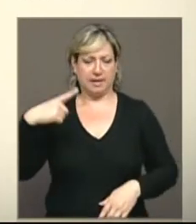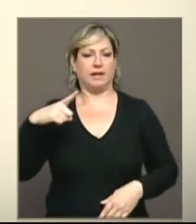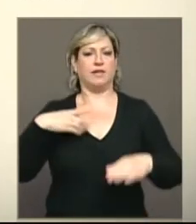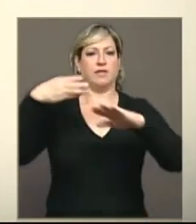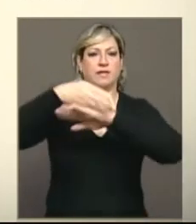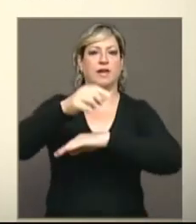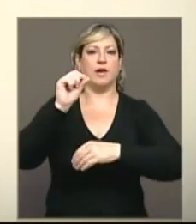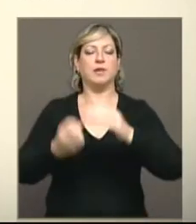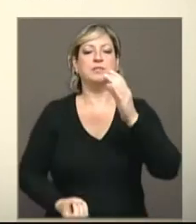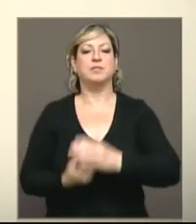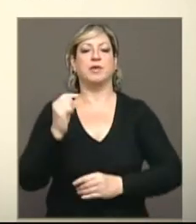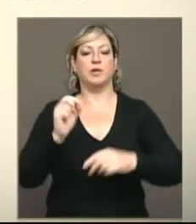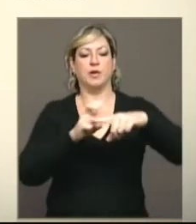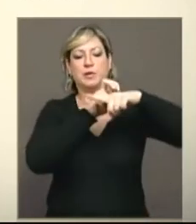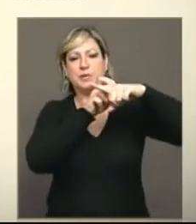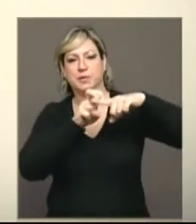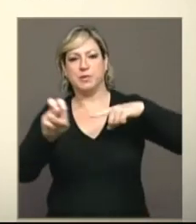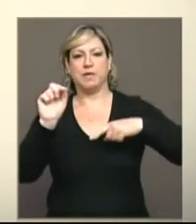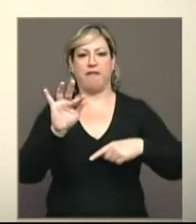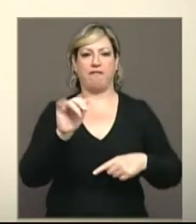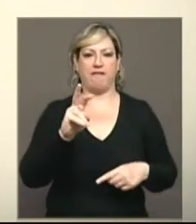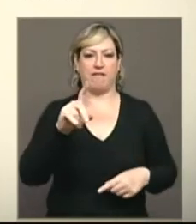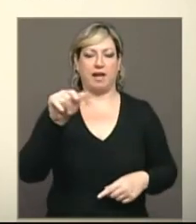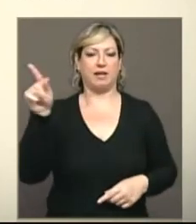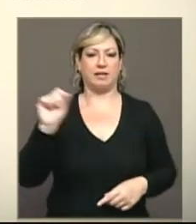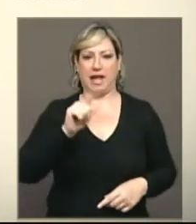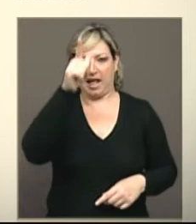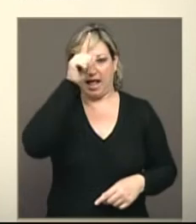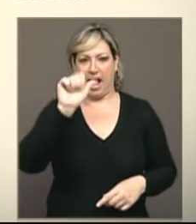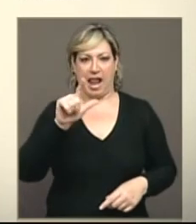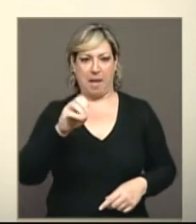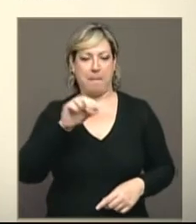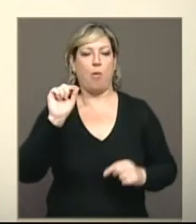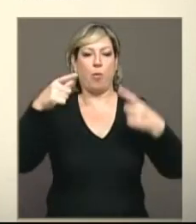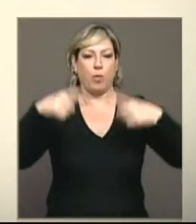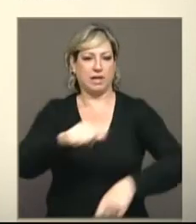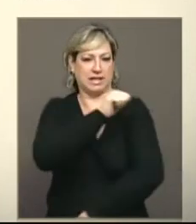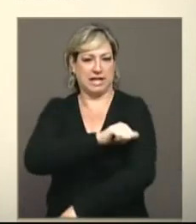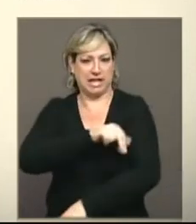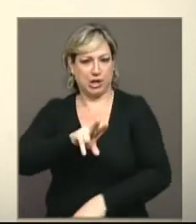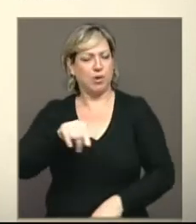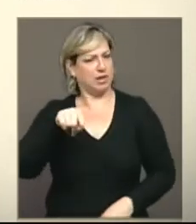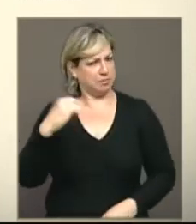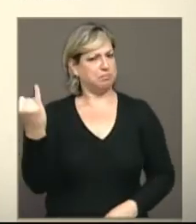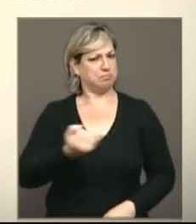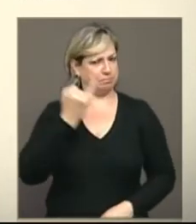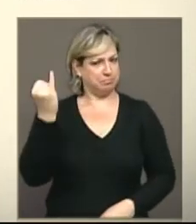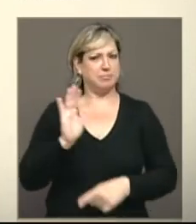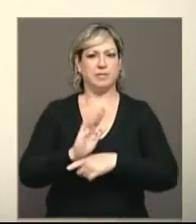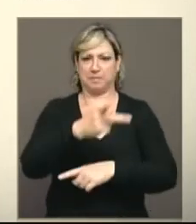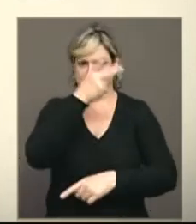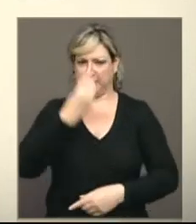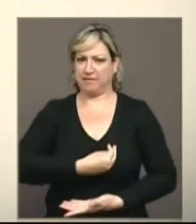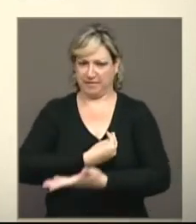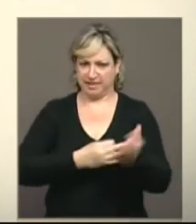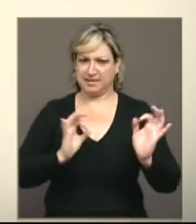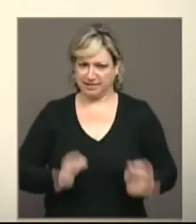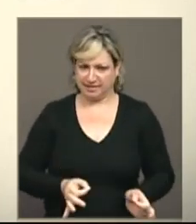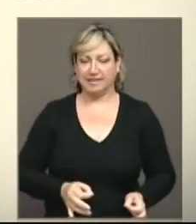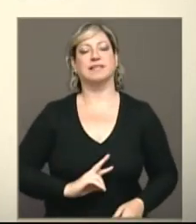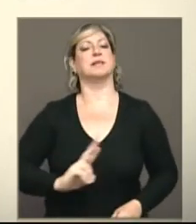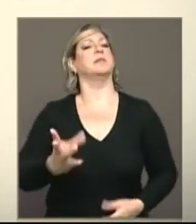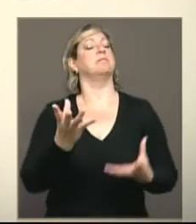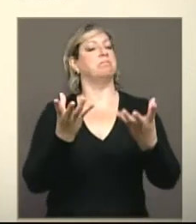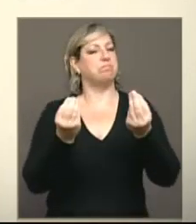inauguração do teleférico no complexo de favelas do Alemão essas obras são muito importantes para mudar a vida das pessoas presidenta elas